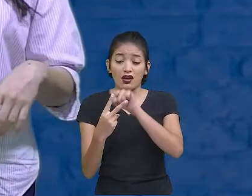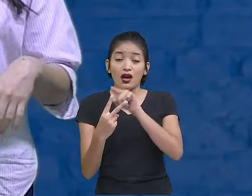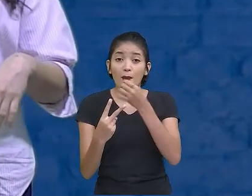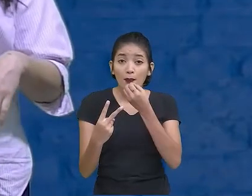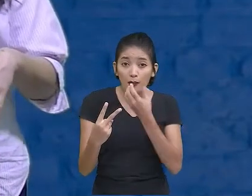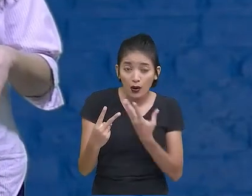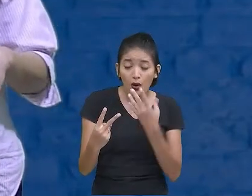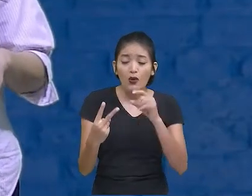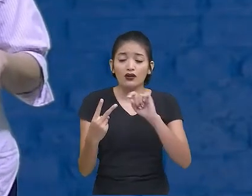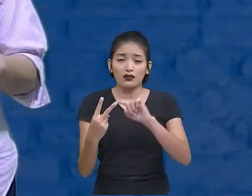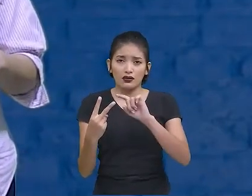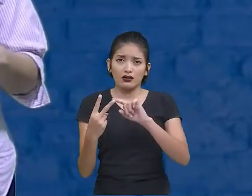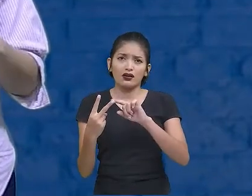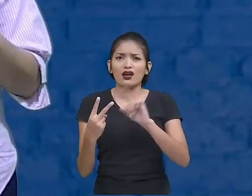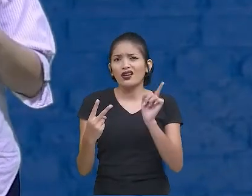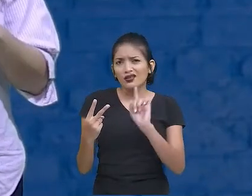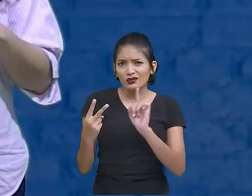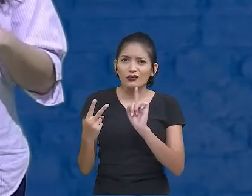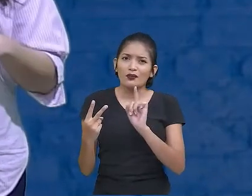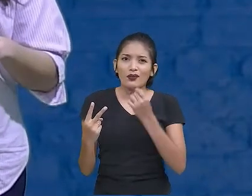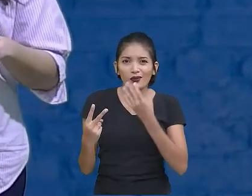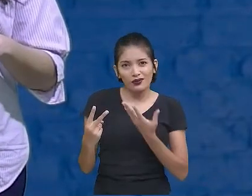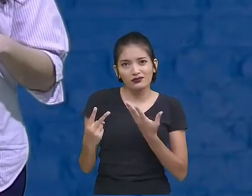saudável e a amizade que não é saudável?